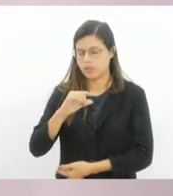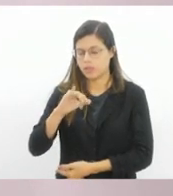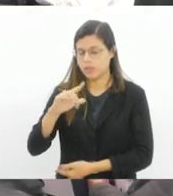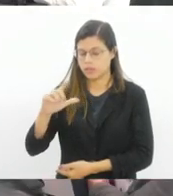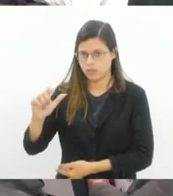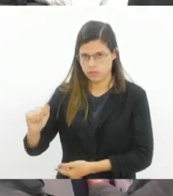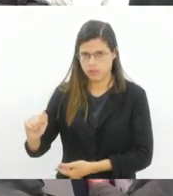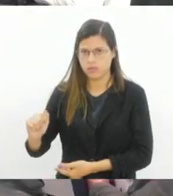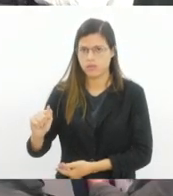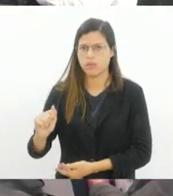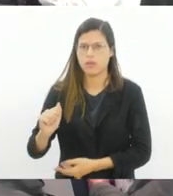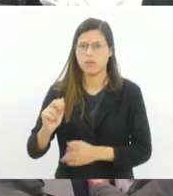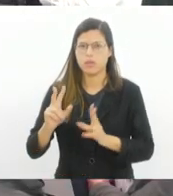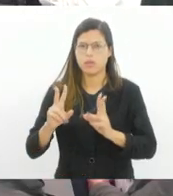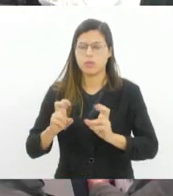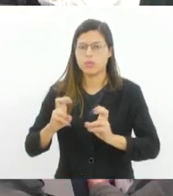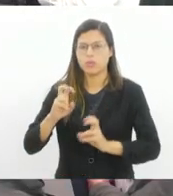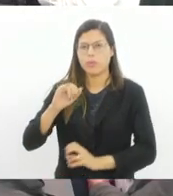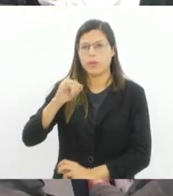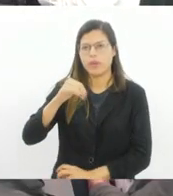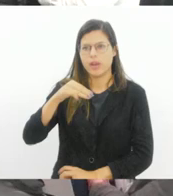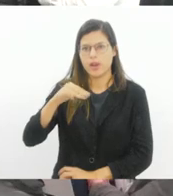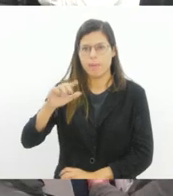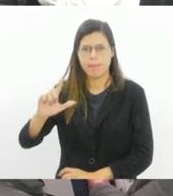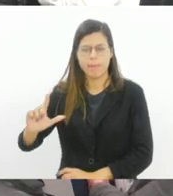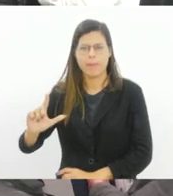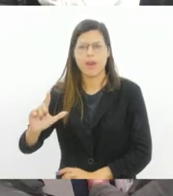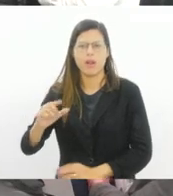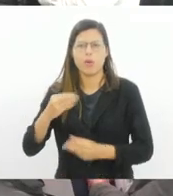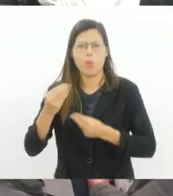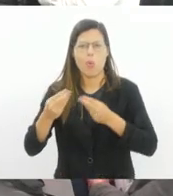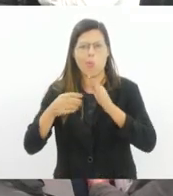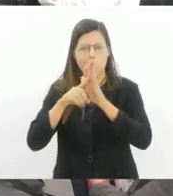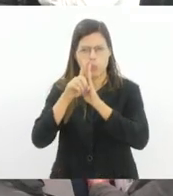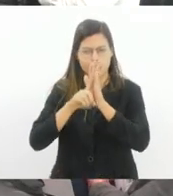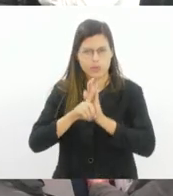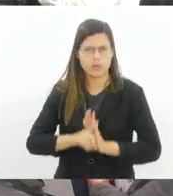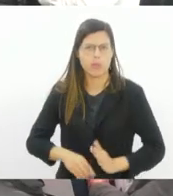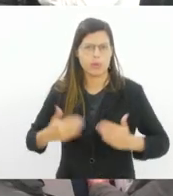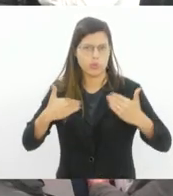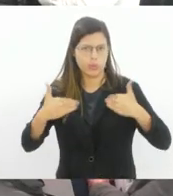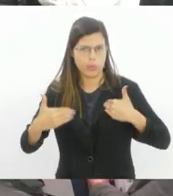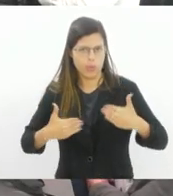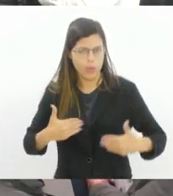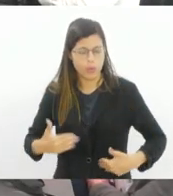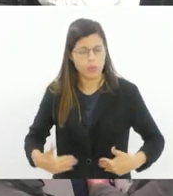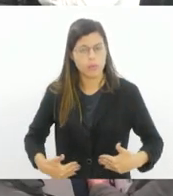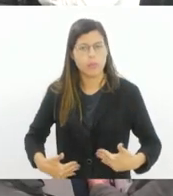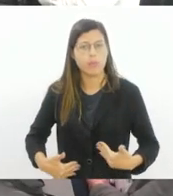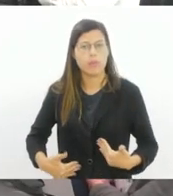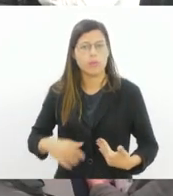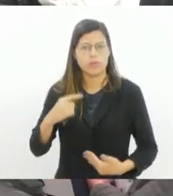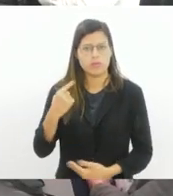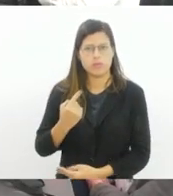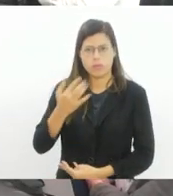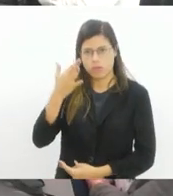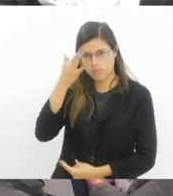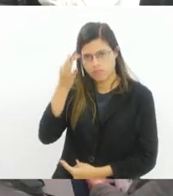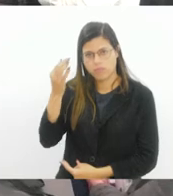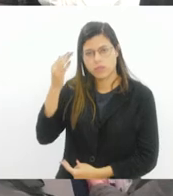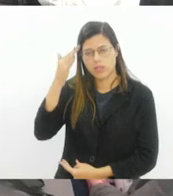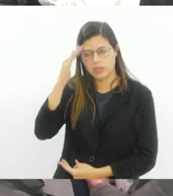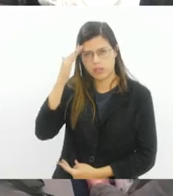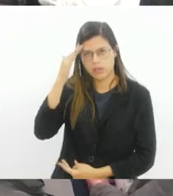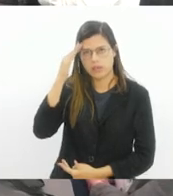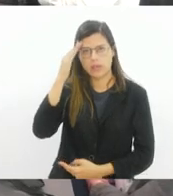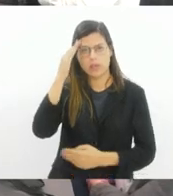sobre o IML, sobre o exame de corpo de delito em si, nós compreendemos completamente